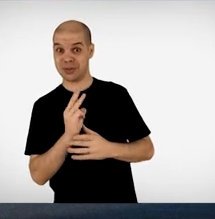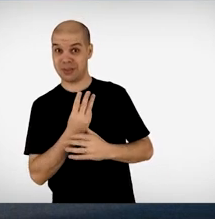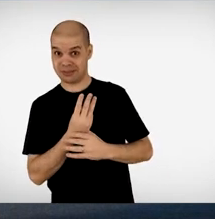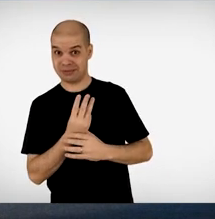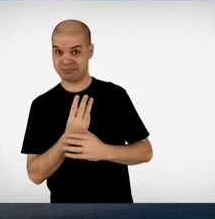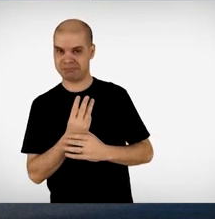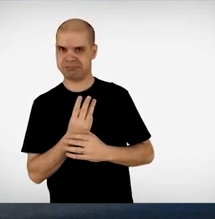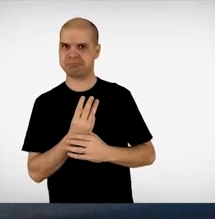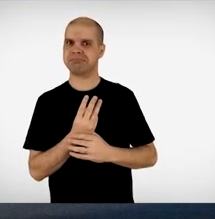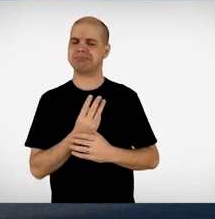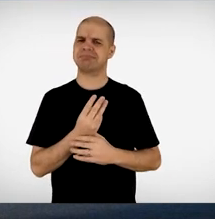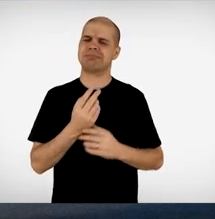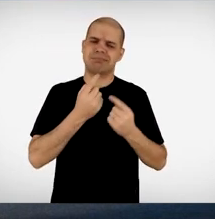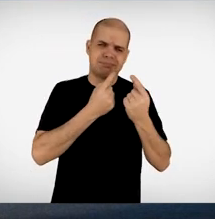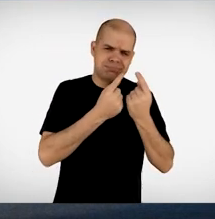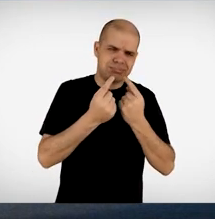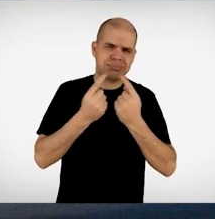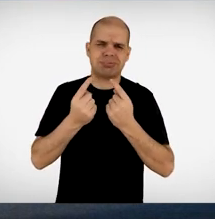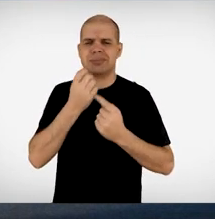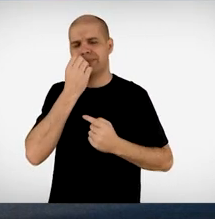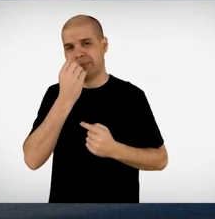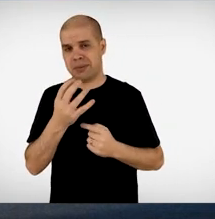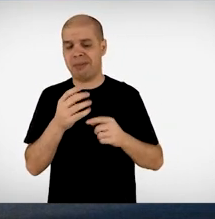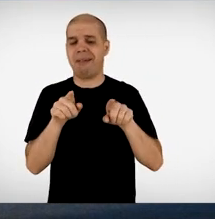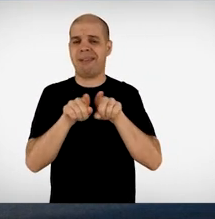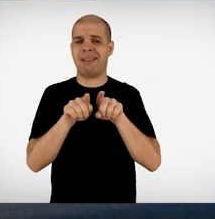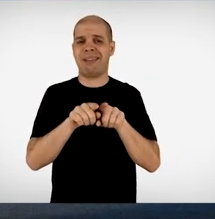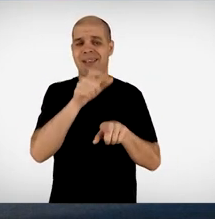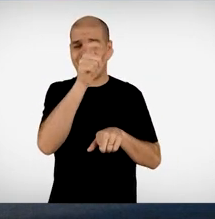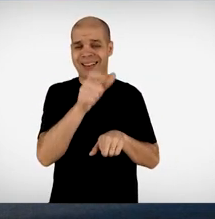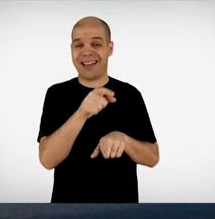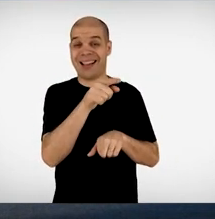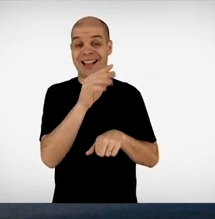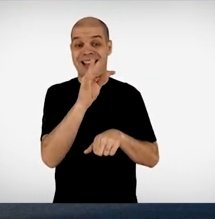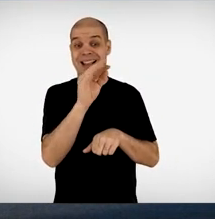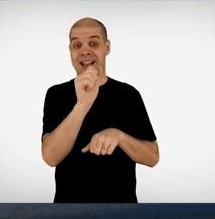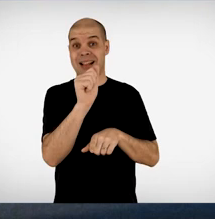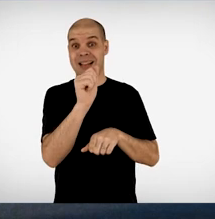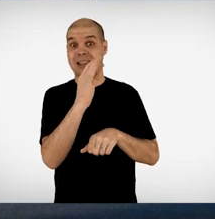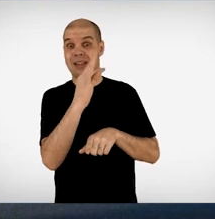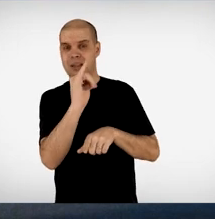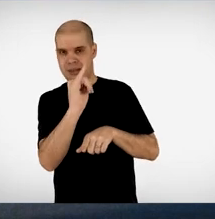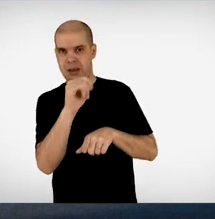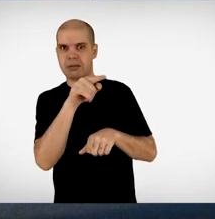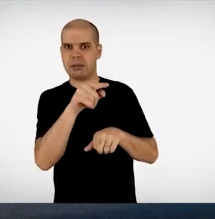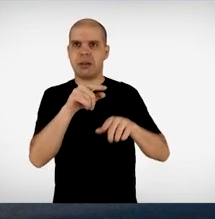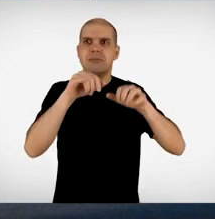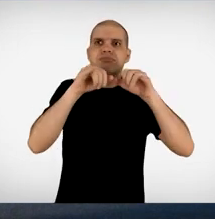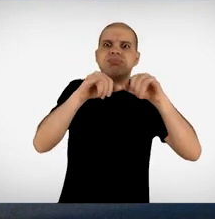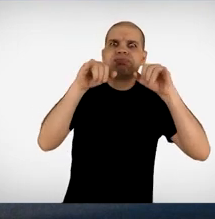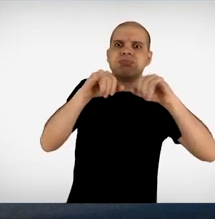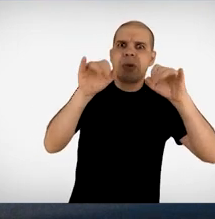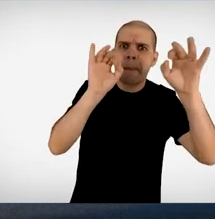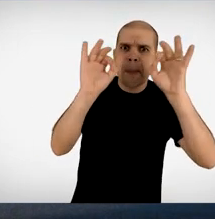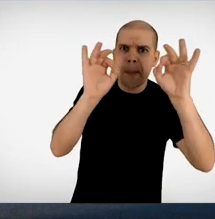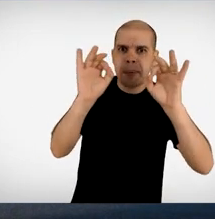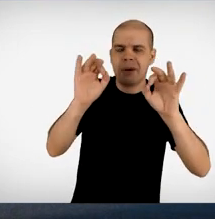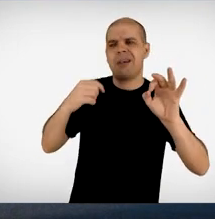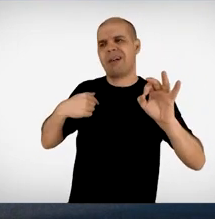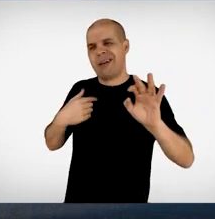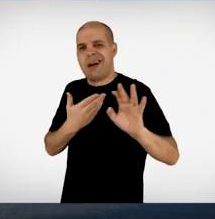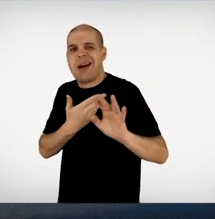Eu e minhas amigas somos muito fãs, e acho que todo mundo aqui também é. Eu sinto que a Tati faz uma divulgação